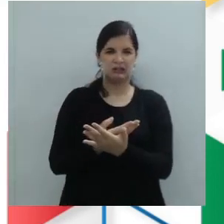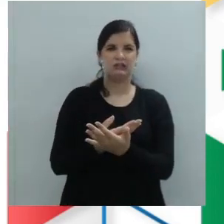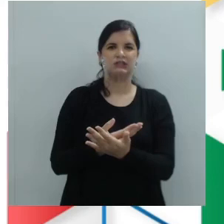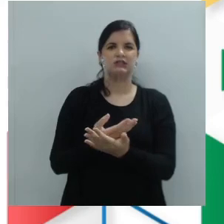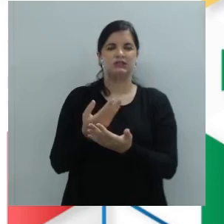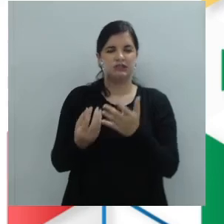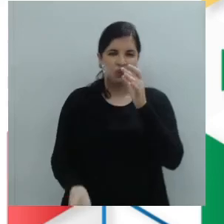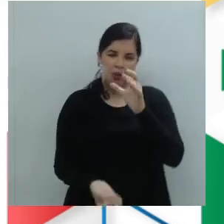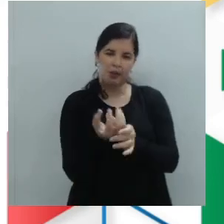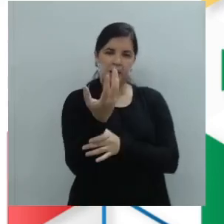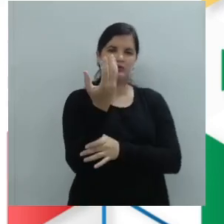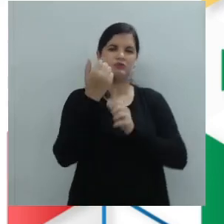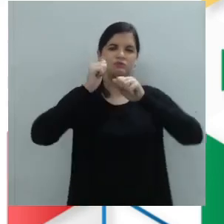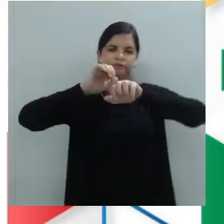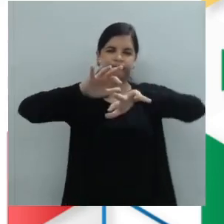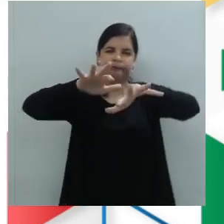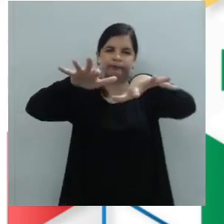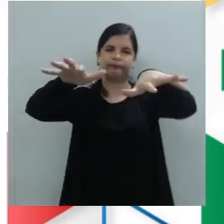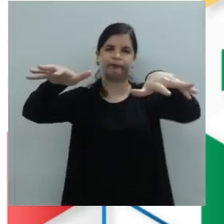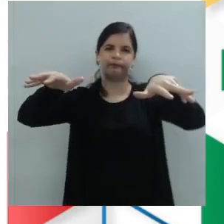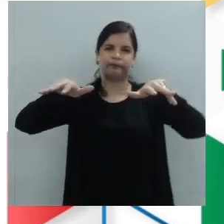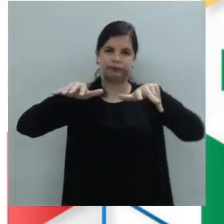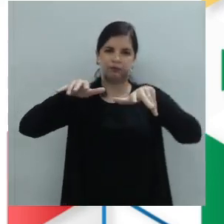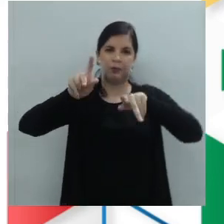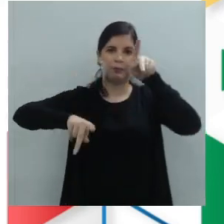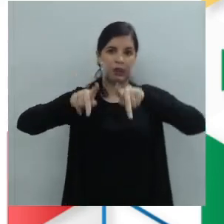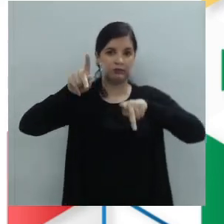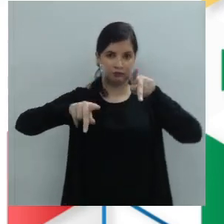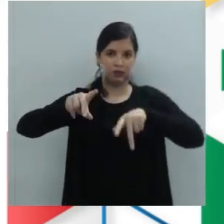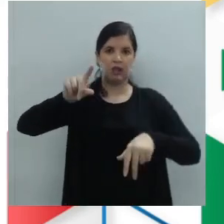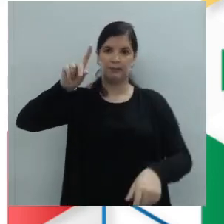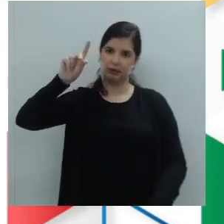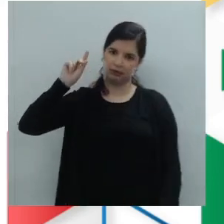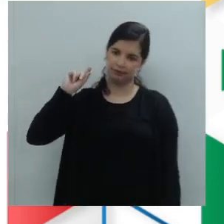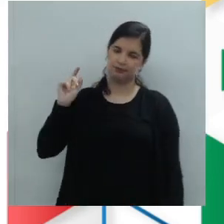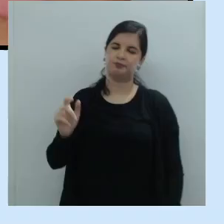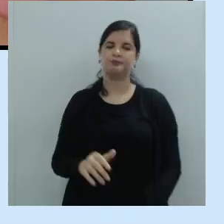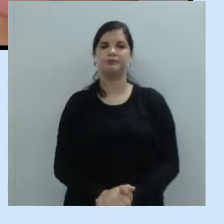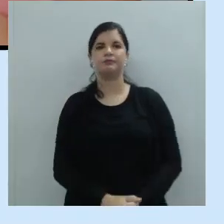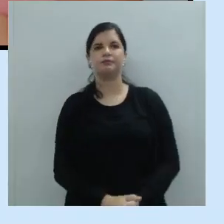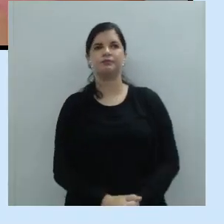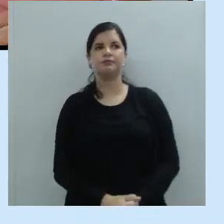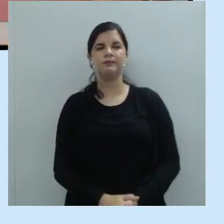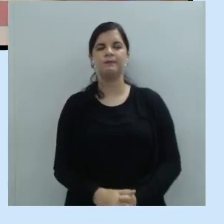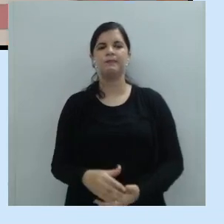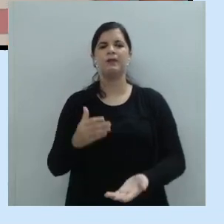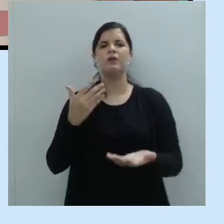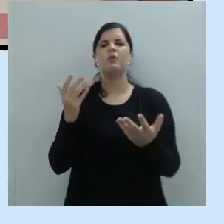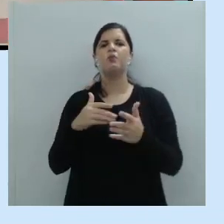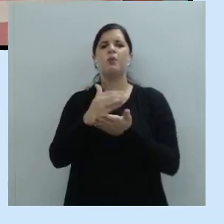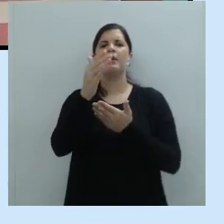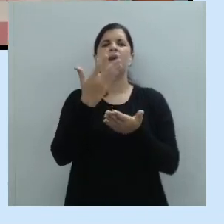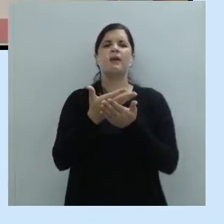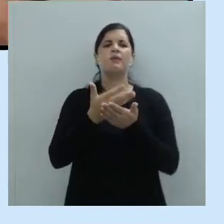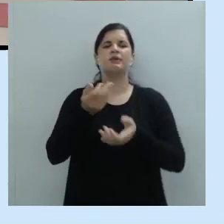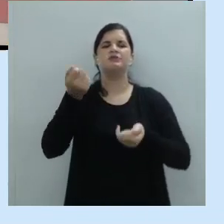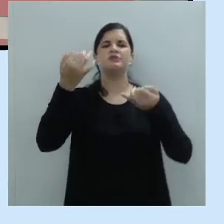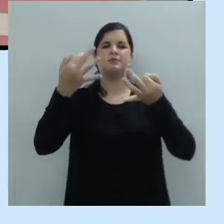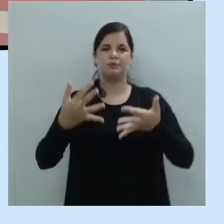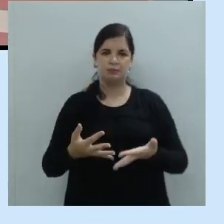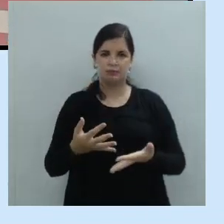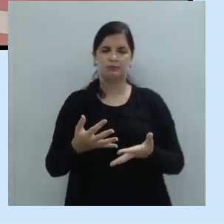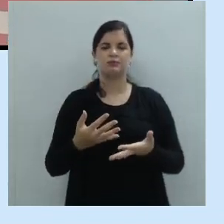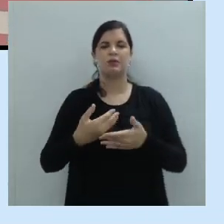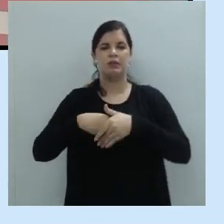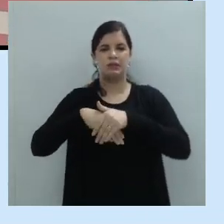superstições que estavam difundidas entre o povo da época. Lembram quando eu comecei a aula e eu falei justamente que